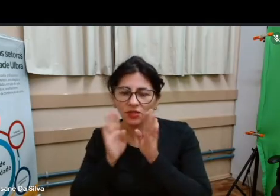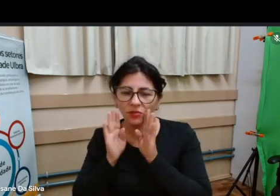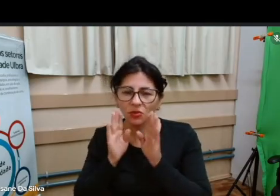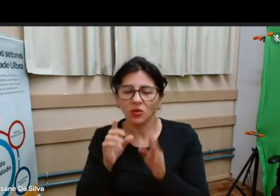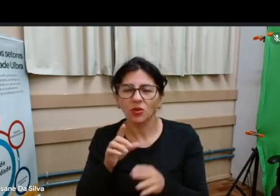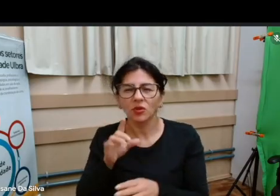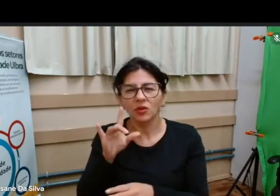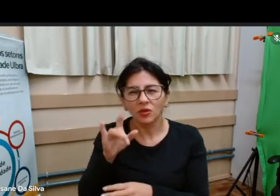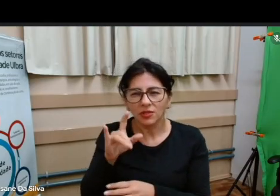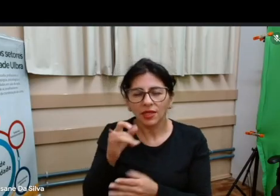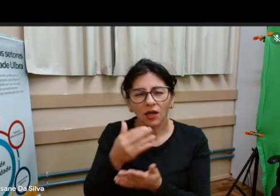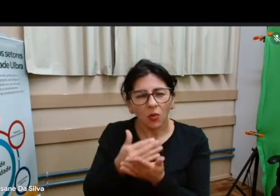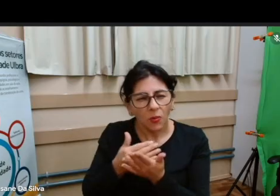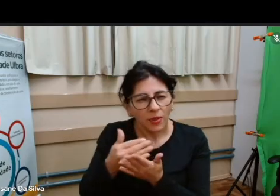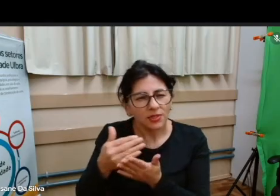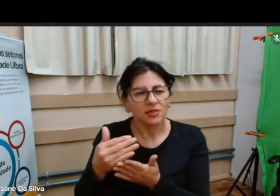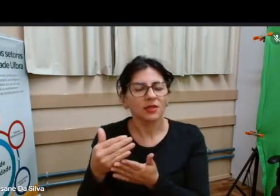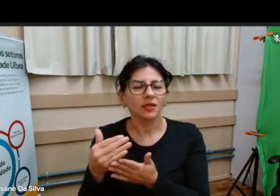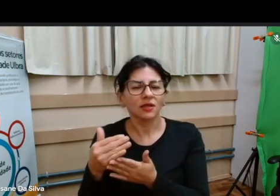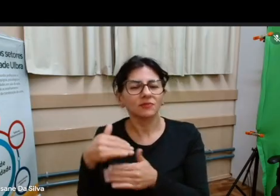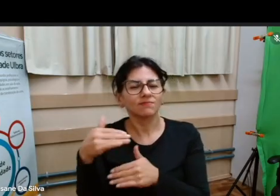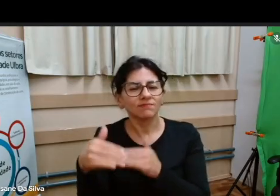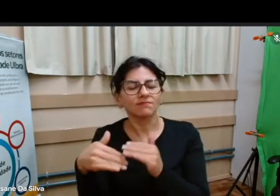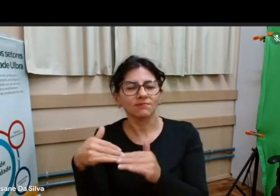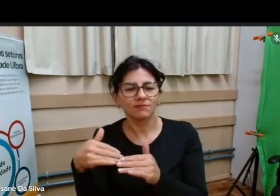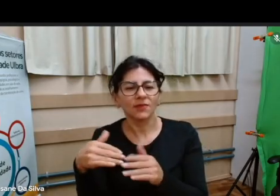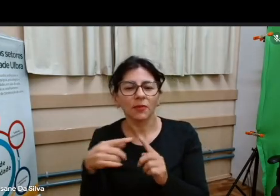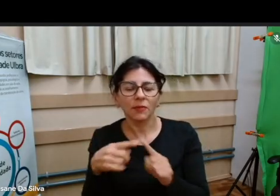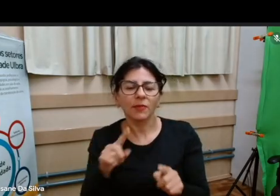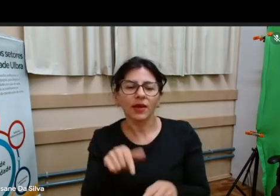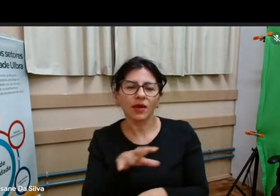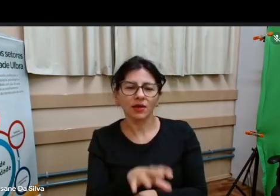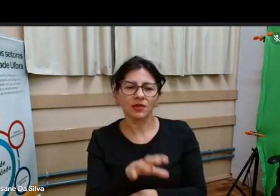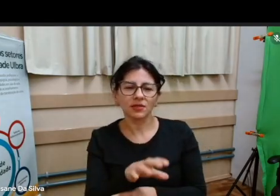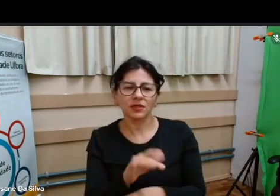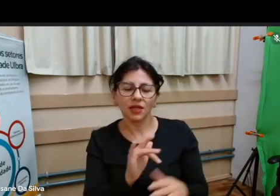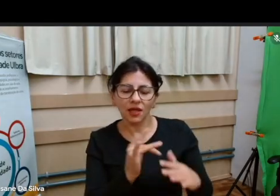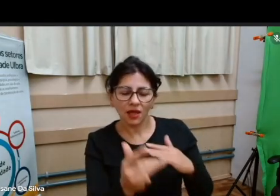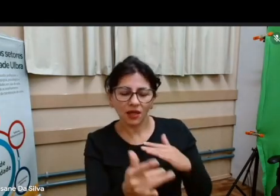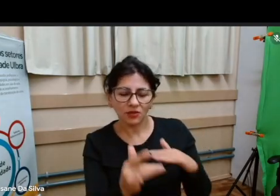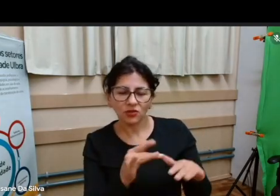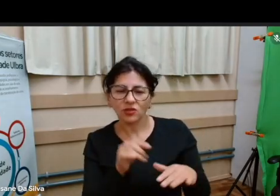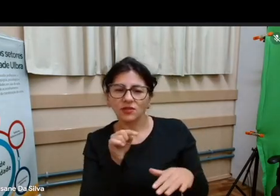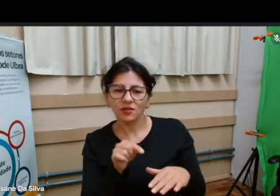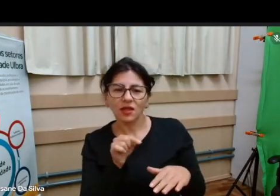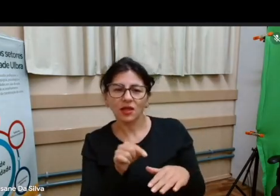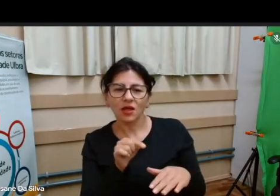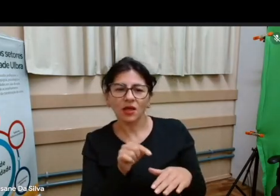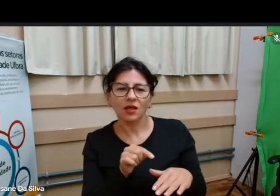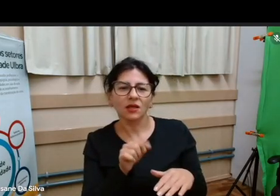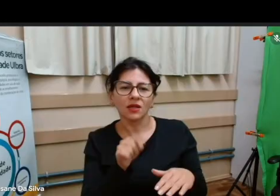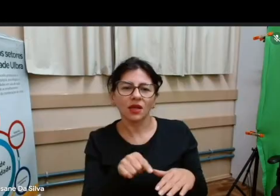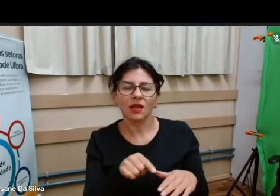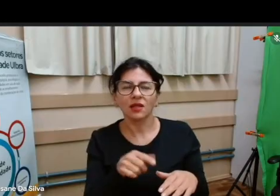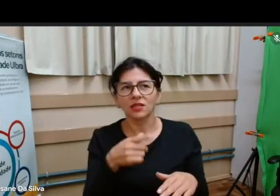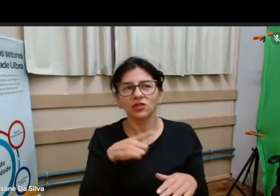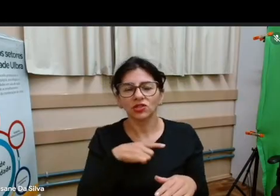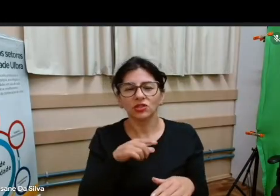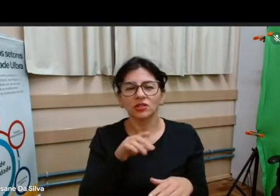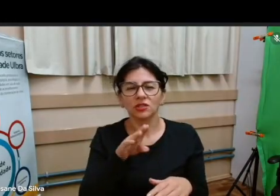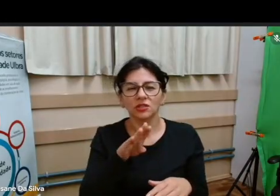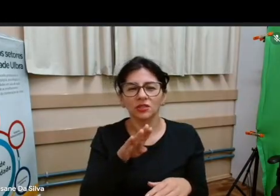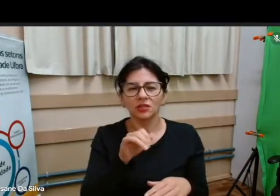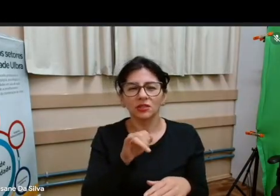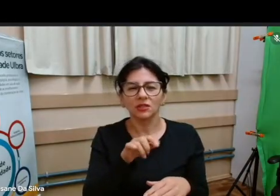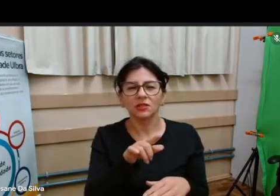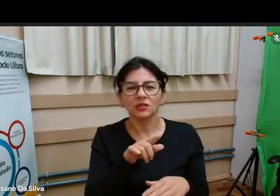de leve e mas era isso as redes sociais né o baile funk h a dança nos